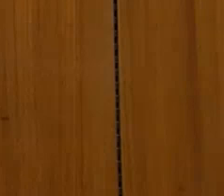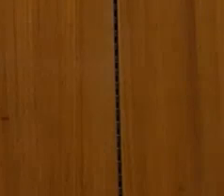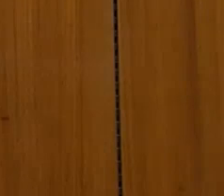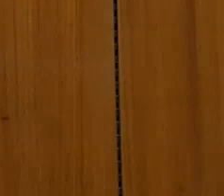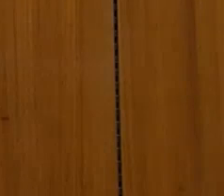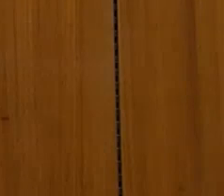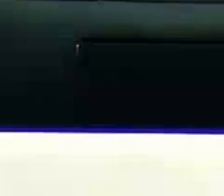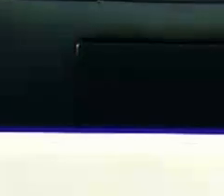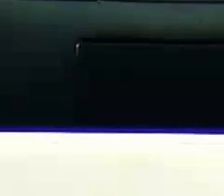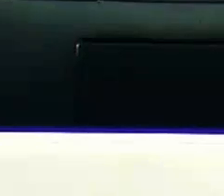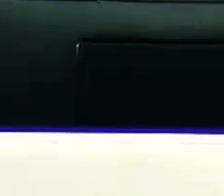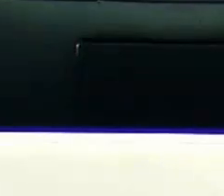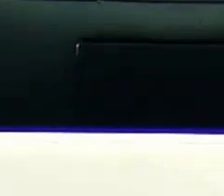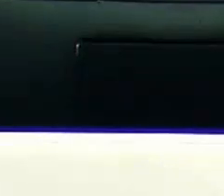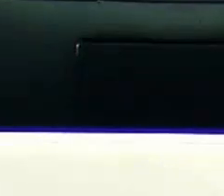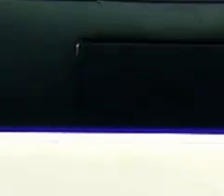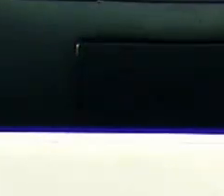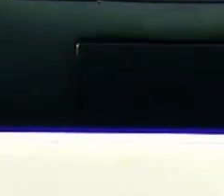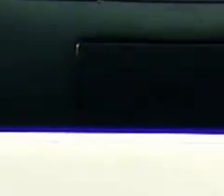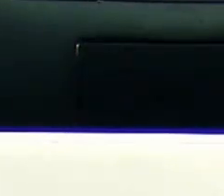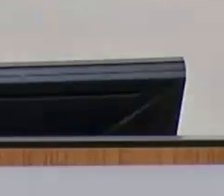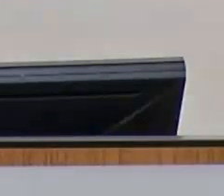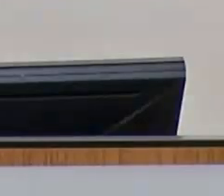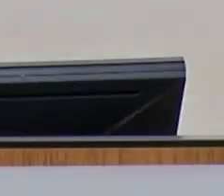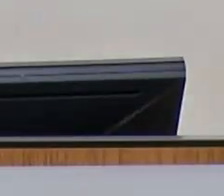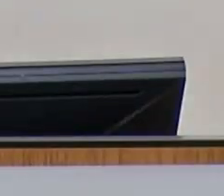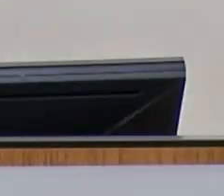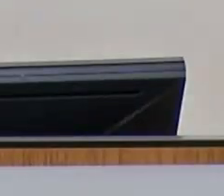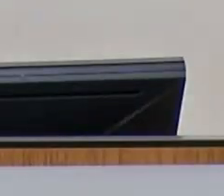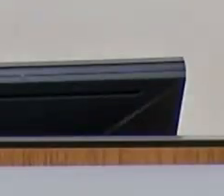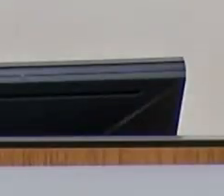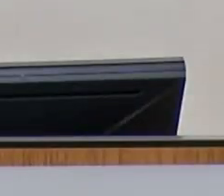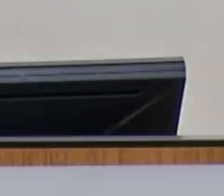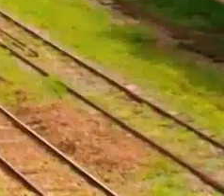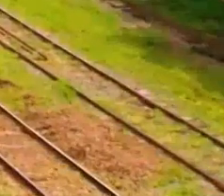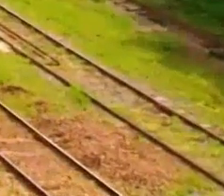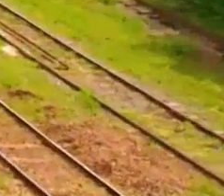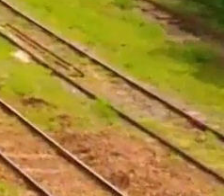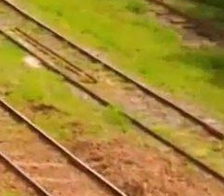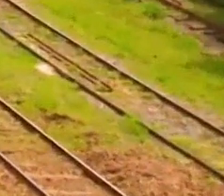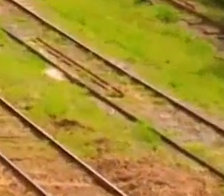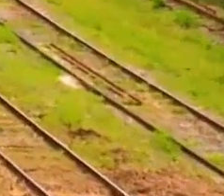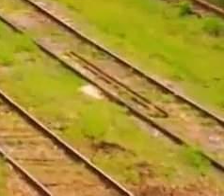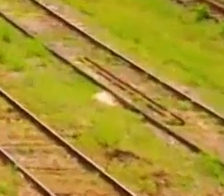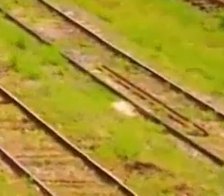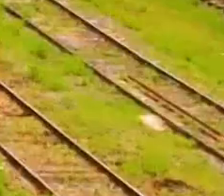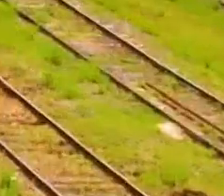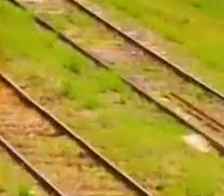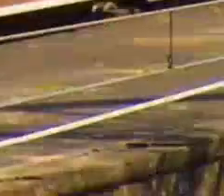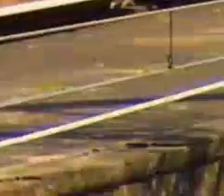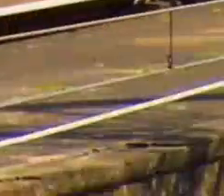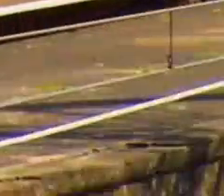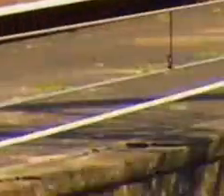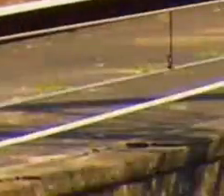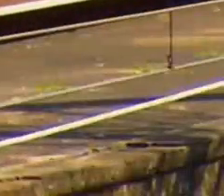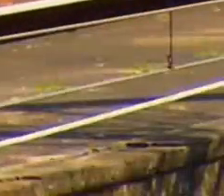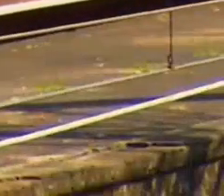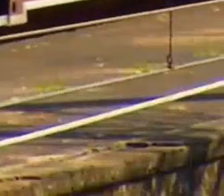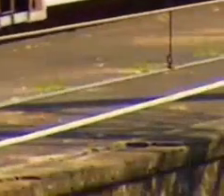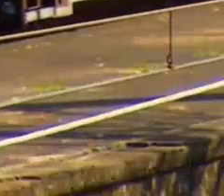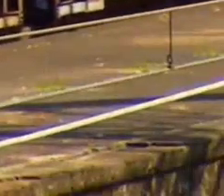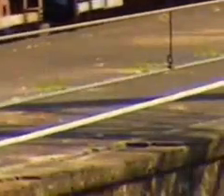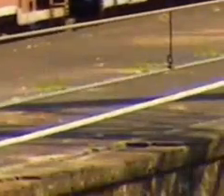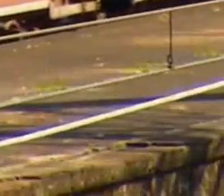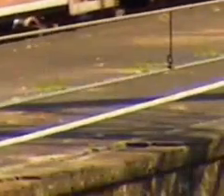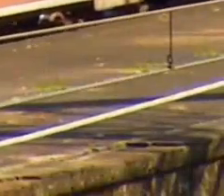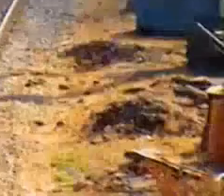mobilizada desde a época do início da renovação dos contratos em 2020 para que a divisão dos investimentos seja maior para Minas